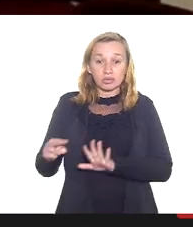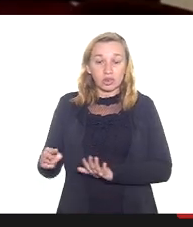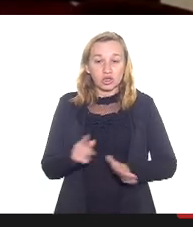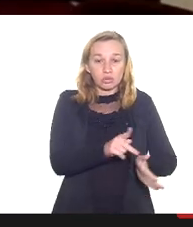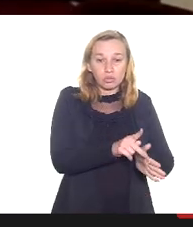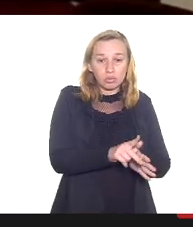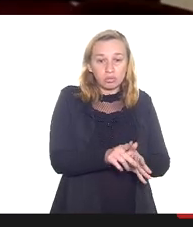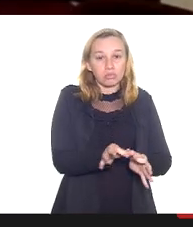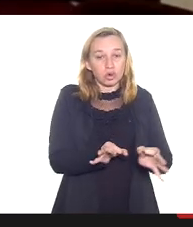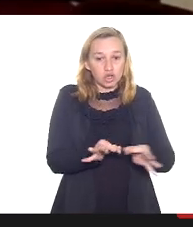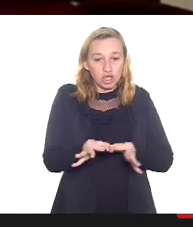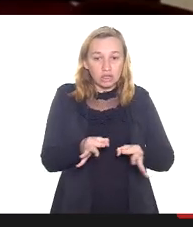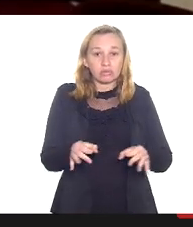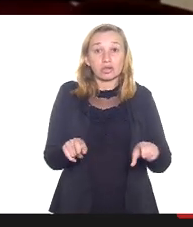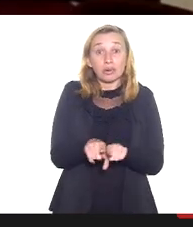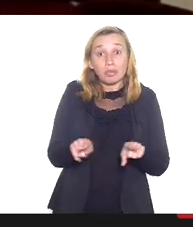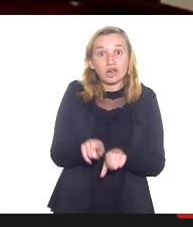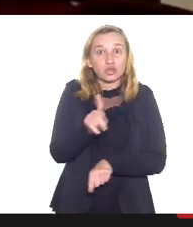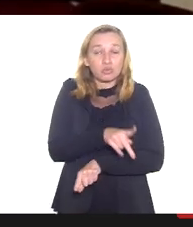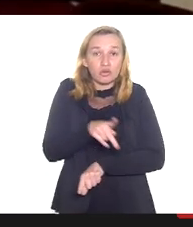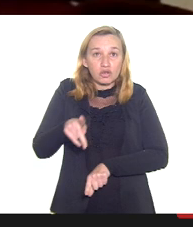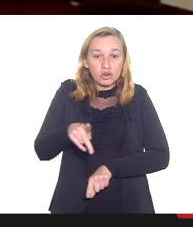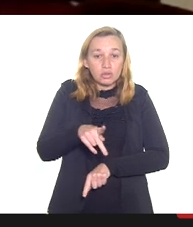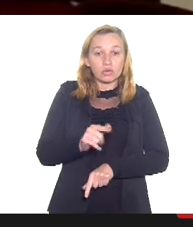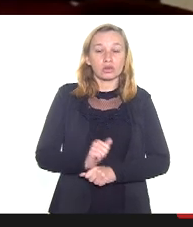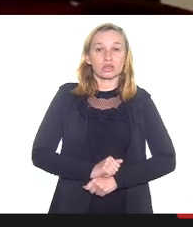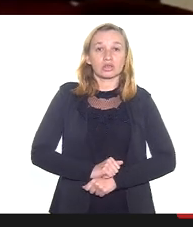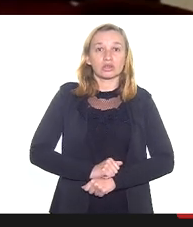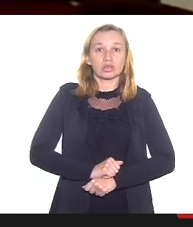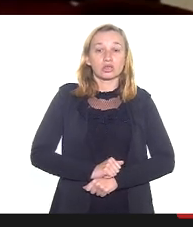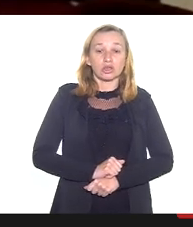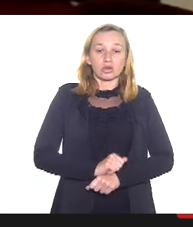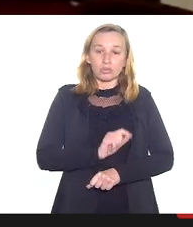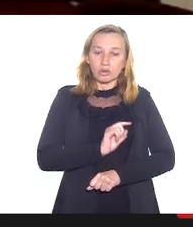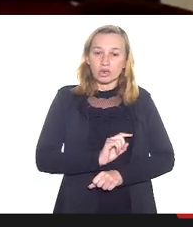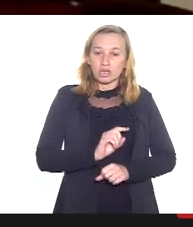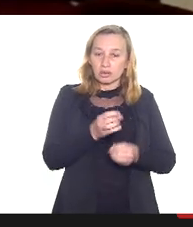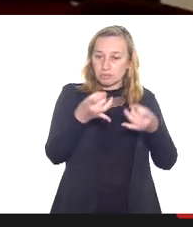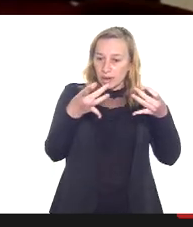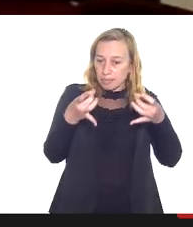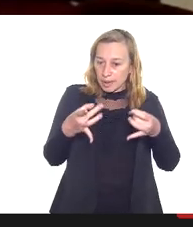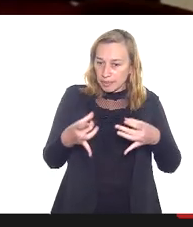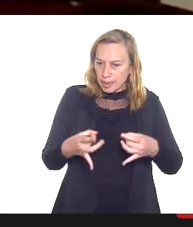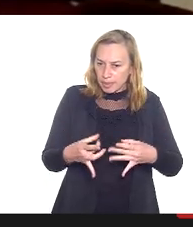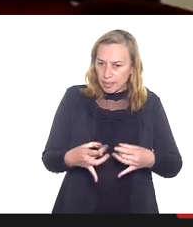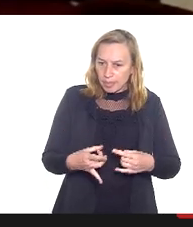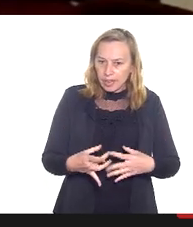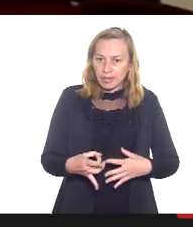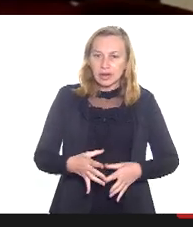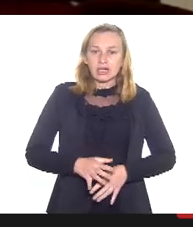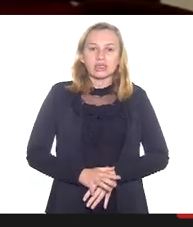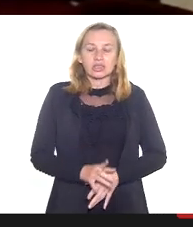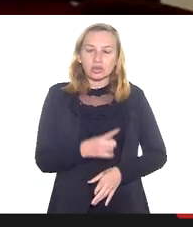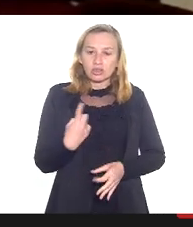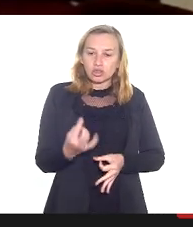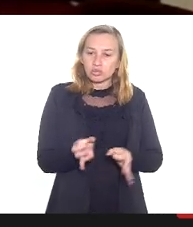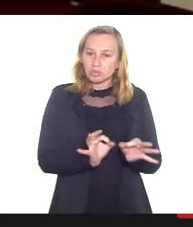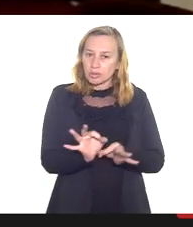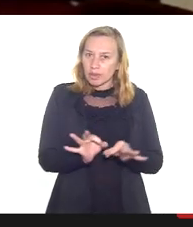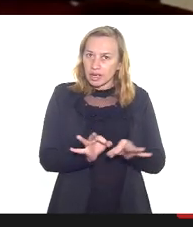Os professores também colocam as suas pontuações, que a gente também, isso é uma etapa que a gente ainda está até